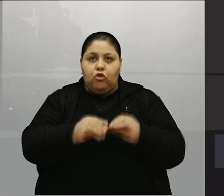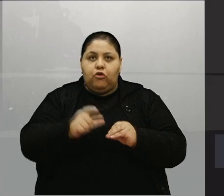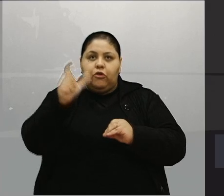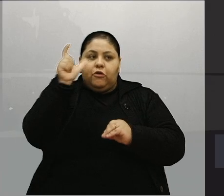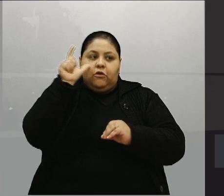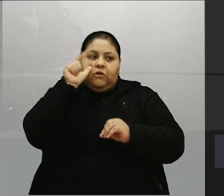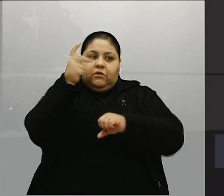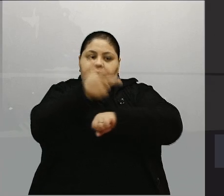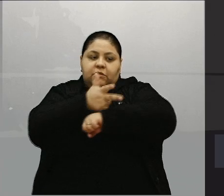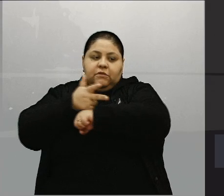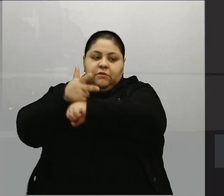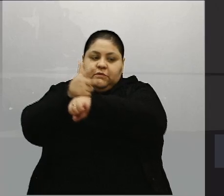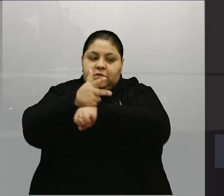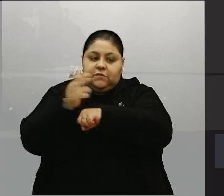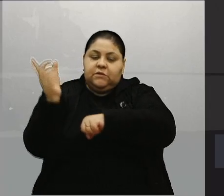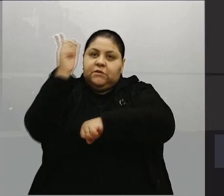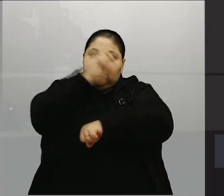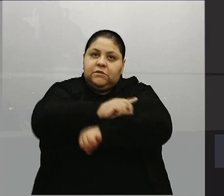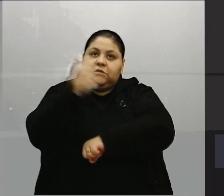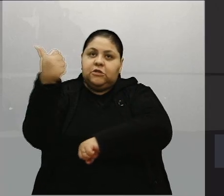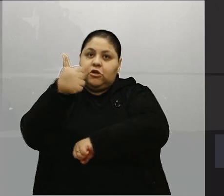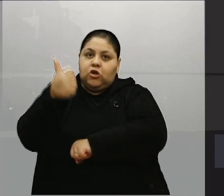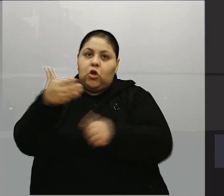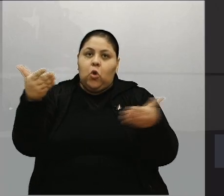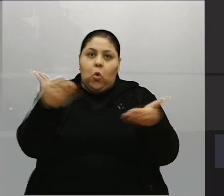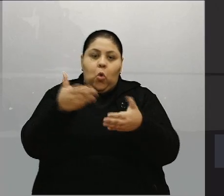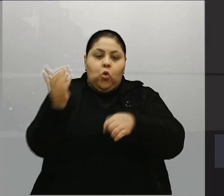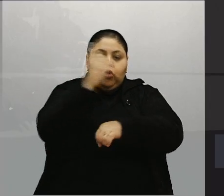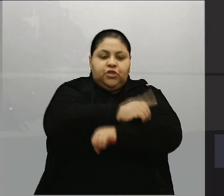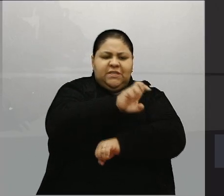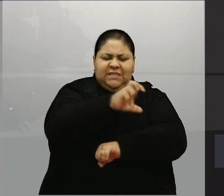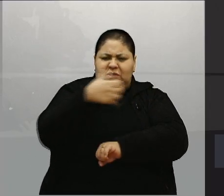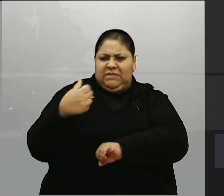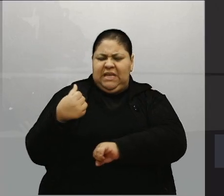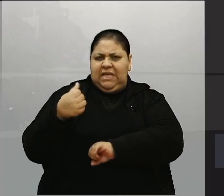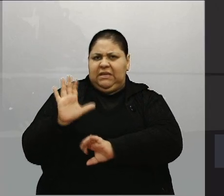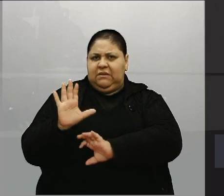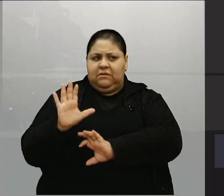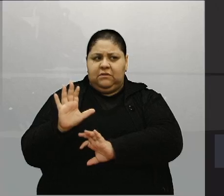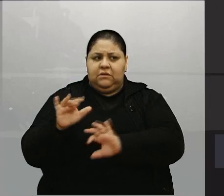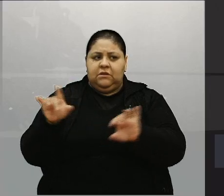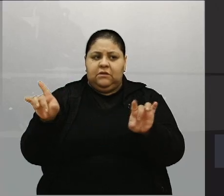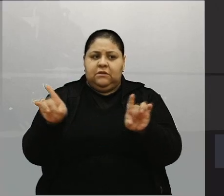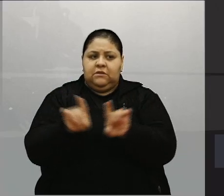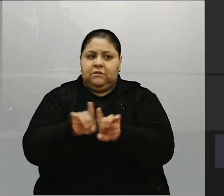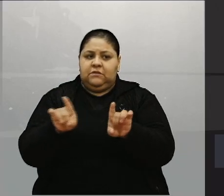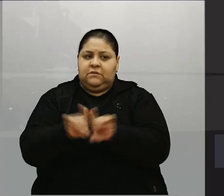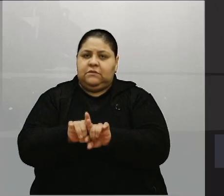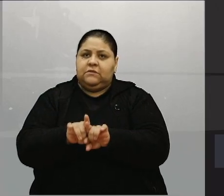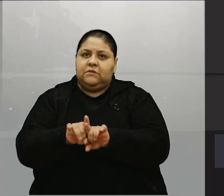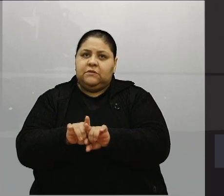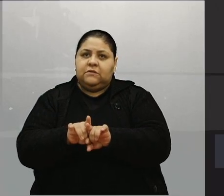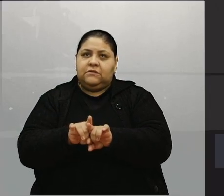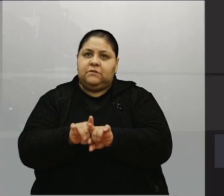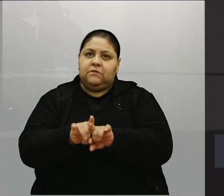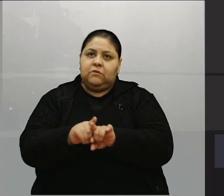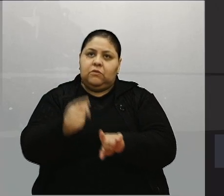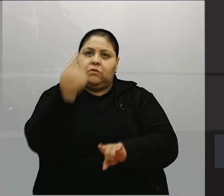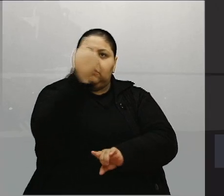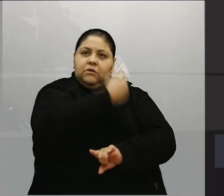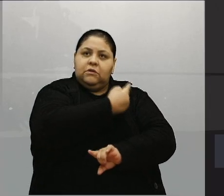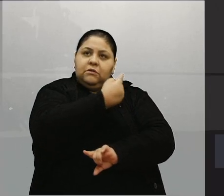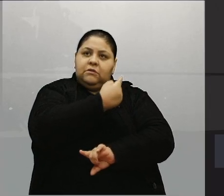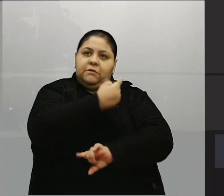ali, ó, desde o dia 1º, tá? Hoje acho que é dia 5, 6, nem me lembro que dia é hoje. Faz mais de 35 dias, tá ali, ó. Ó lá, ó, os